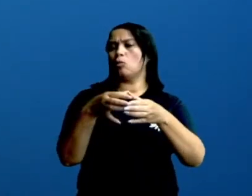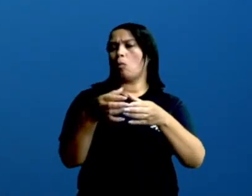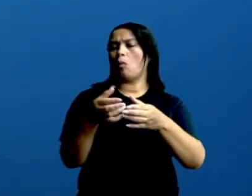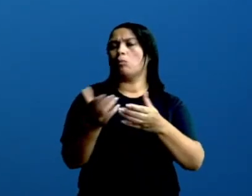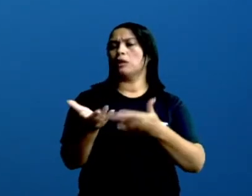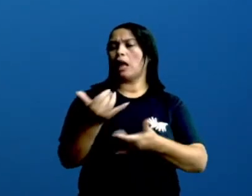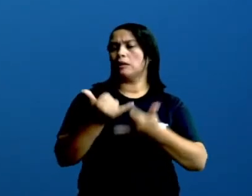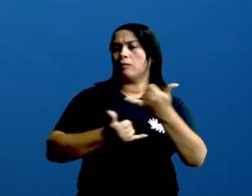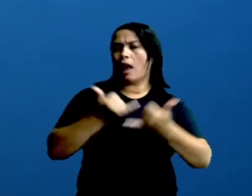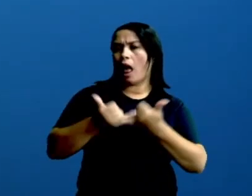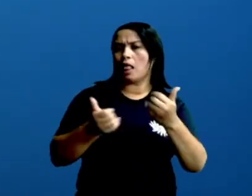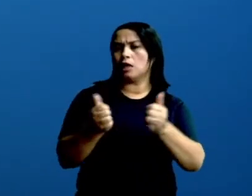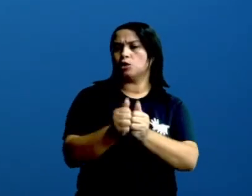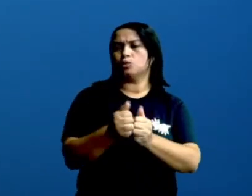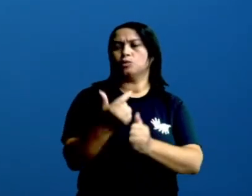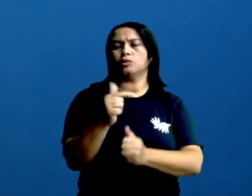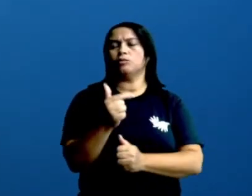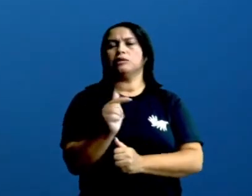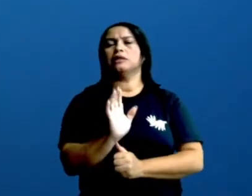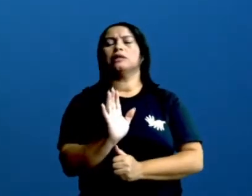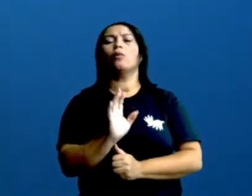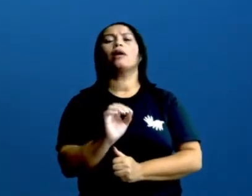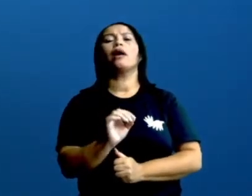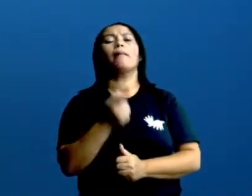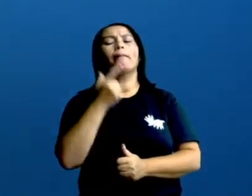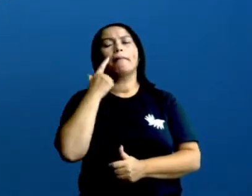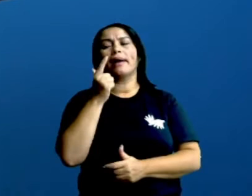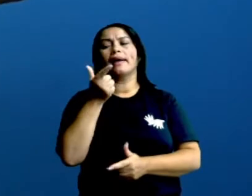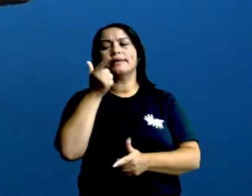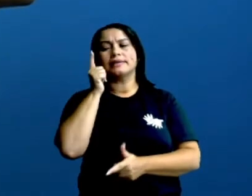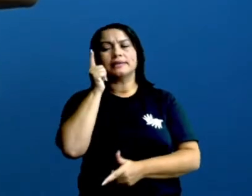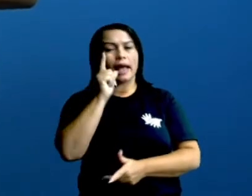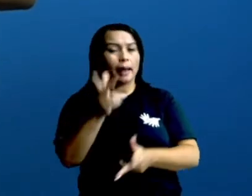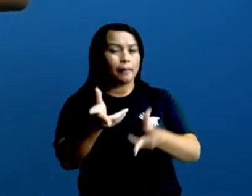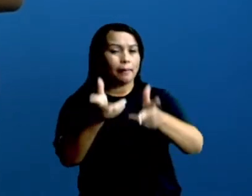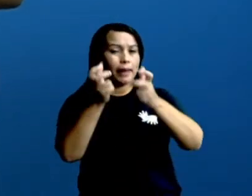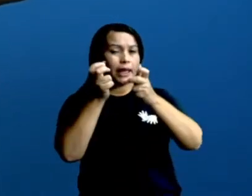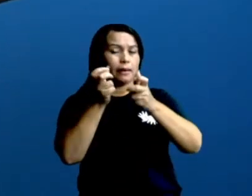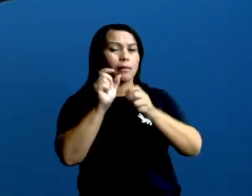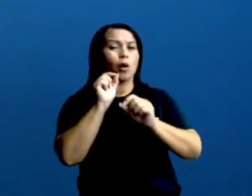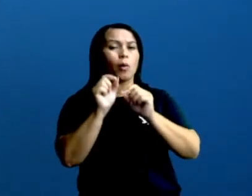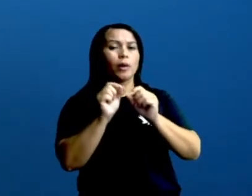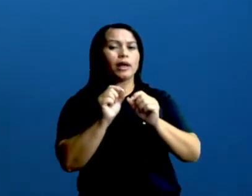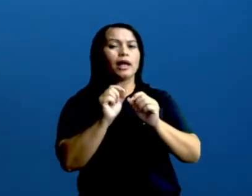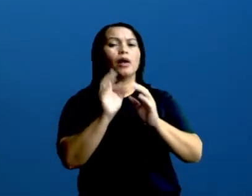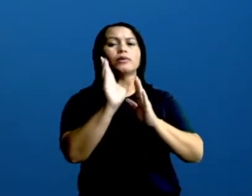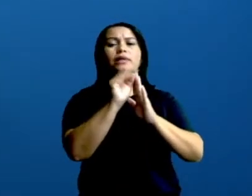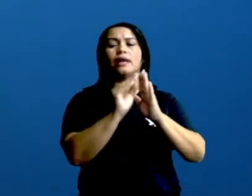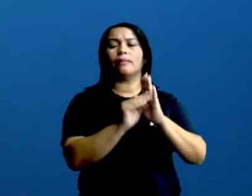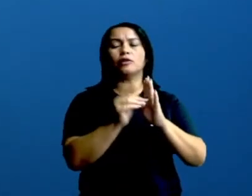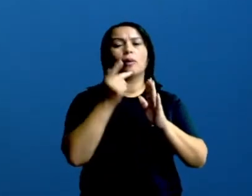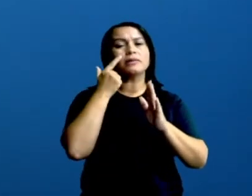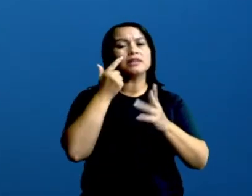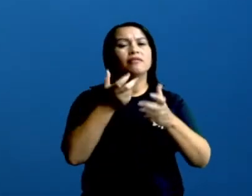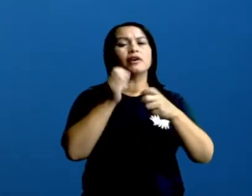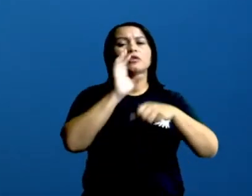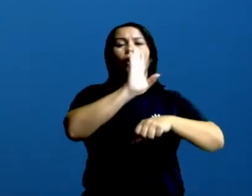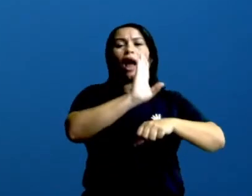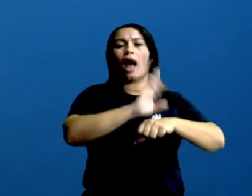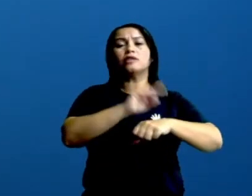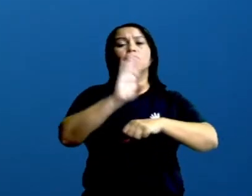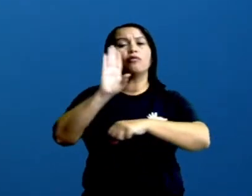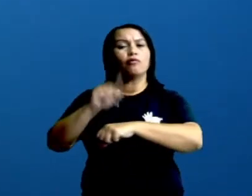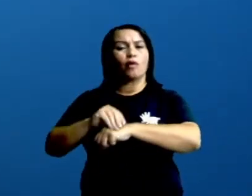brincadeira, de proximidade, de tanta intimidade. Então a gente consegue perceber esse elemento observando aí as fotos, tá certo? Que são